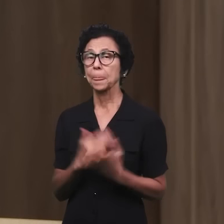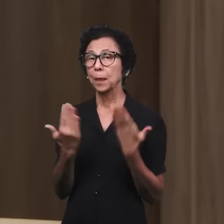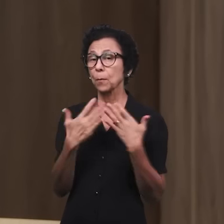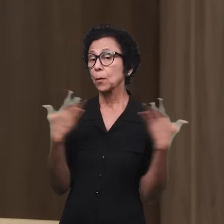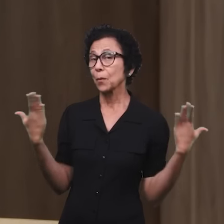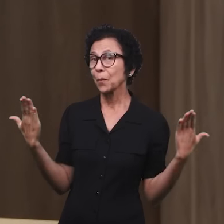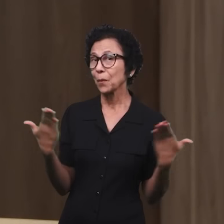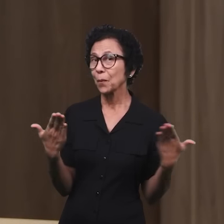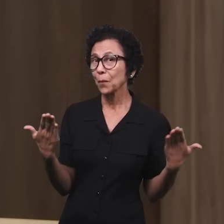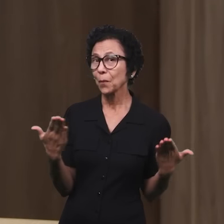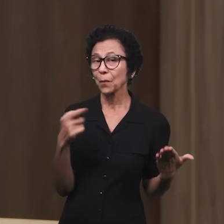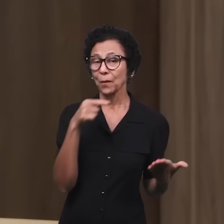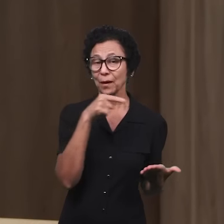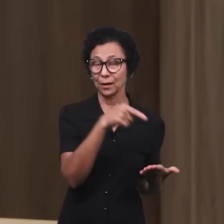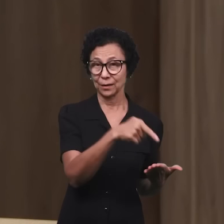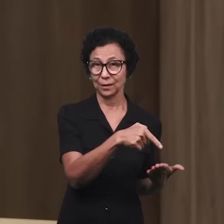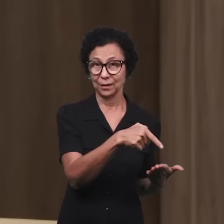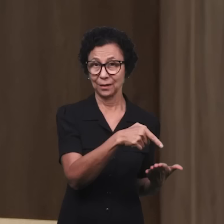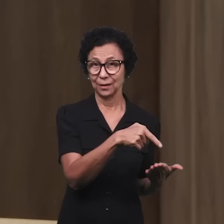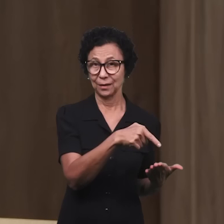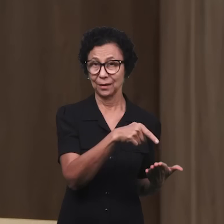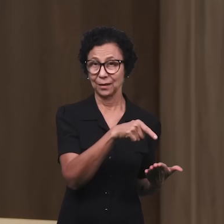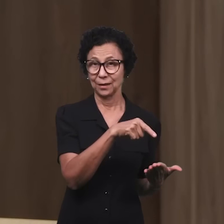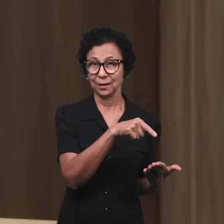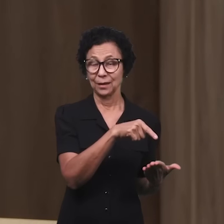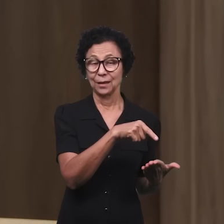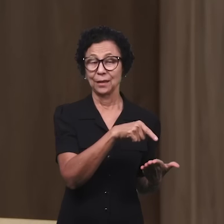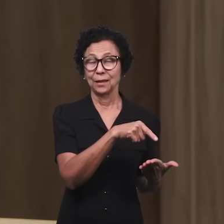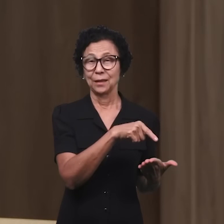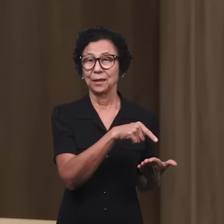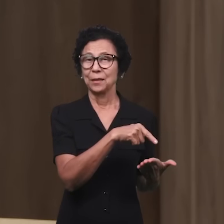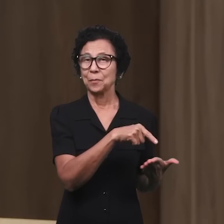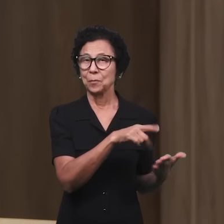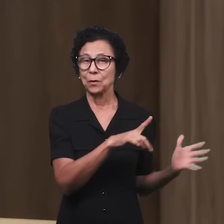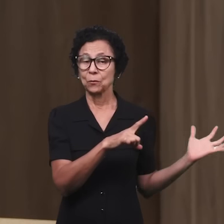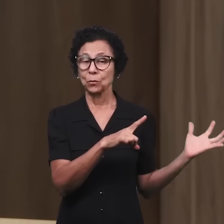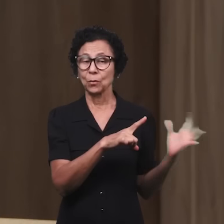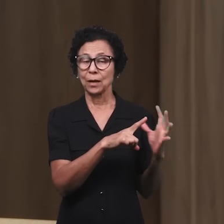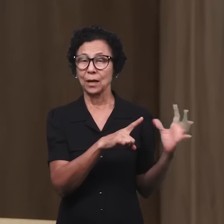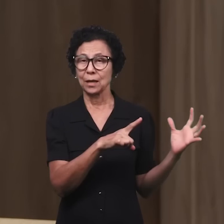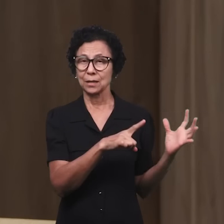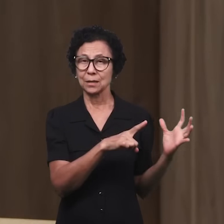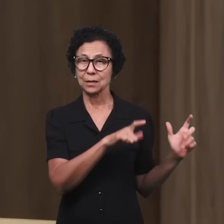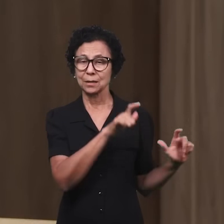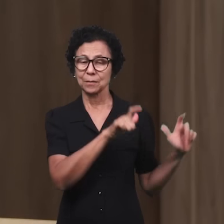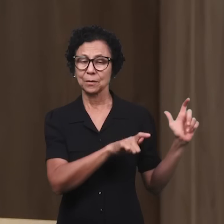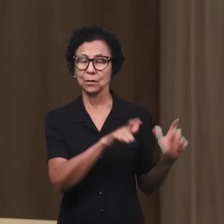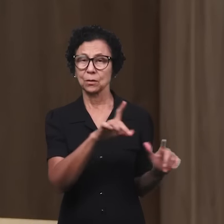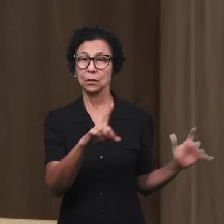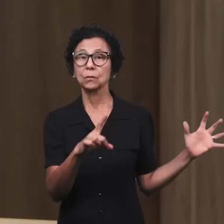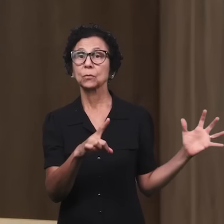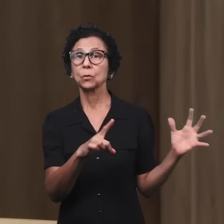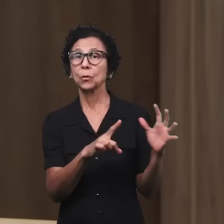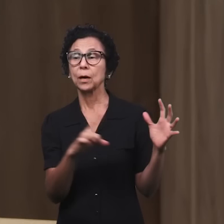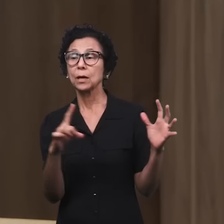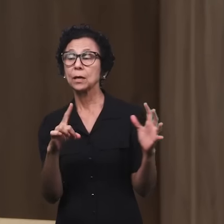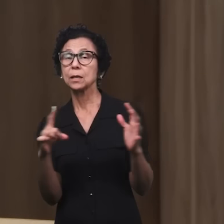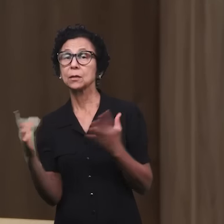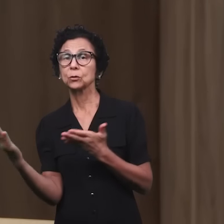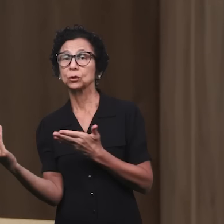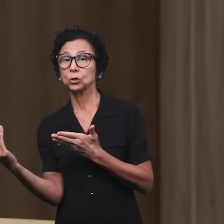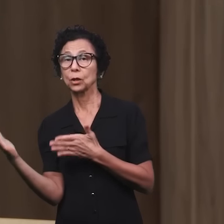multidão de situações para levar o jovem para a cova. Existe uma multidão